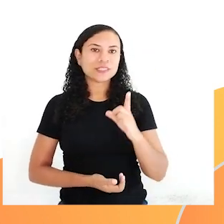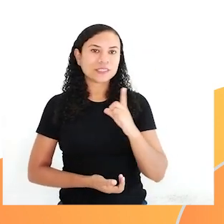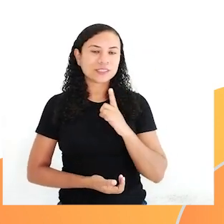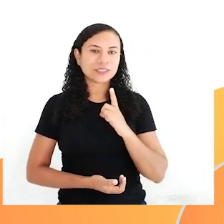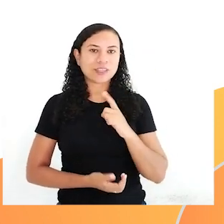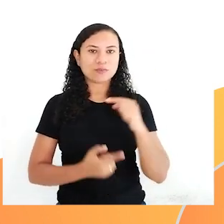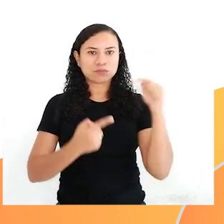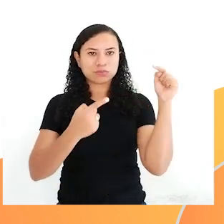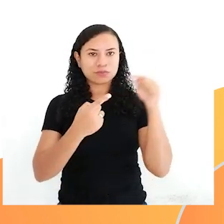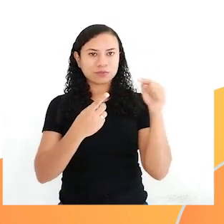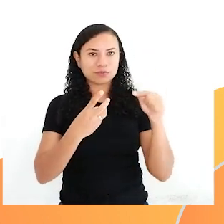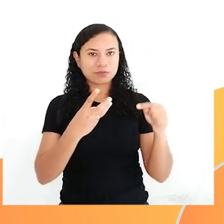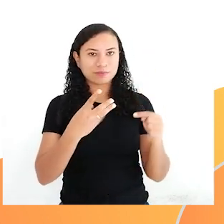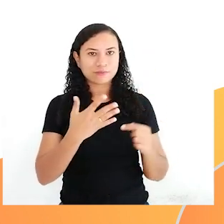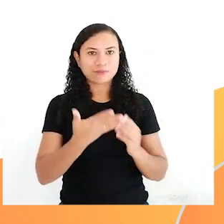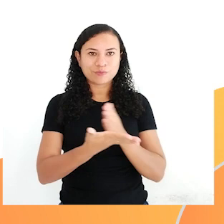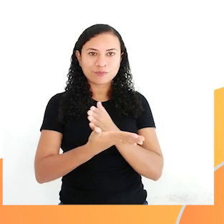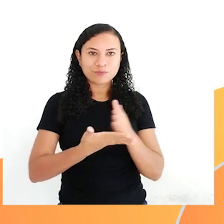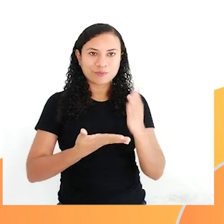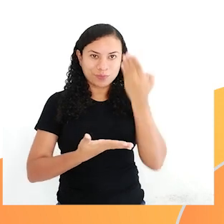e fazer.